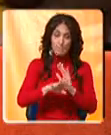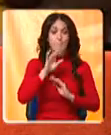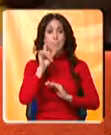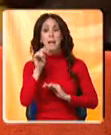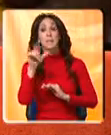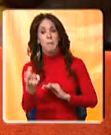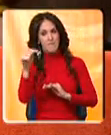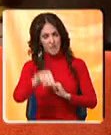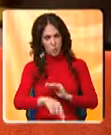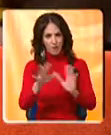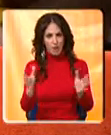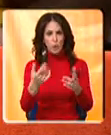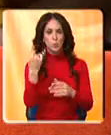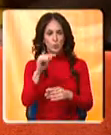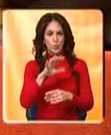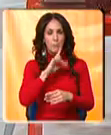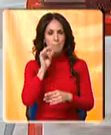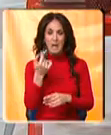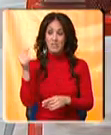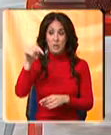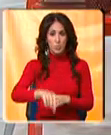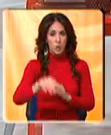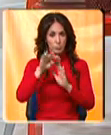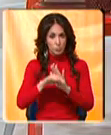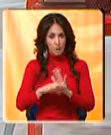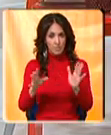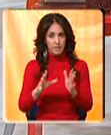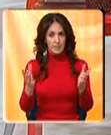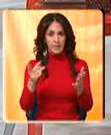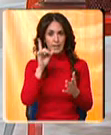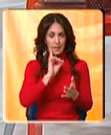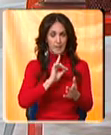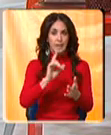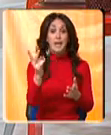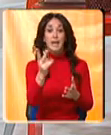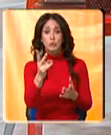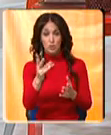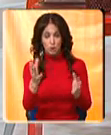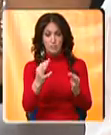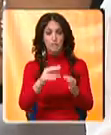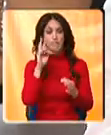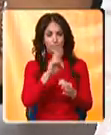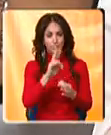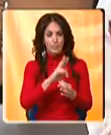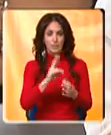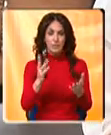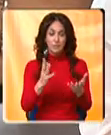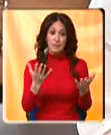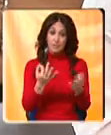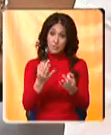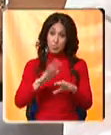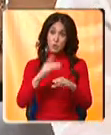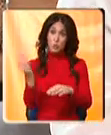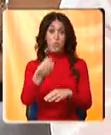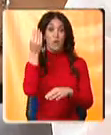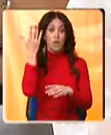pais também estiveram connosco. Aliás, foram os únicos pais que nós tivemos no programa. A Dona Conceição e o Sr. Fernando. Veja só o seu